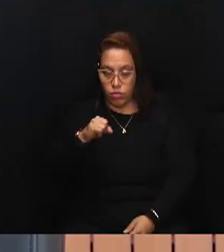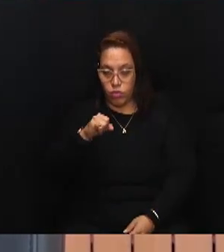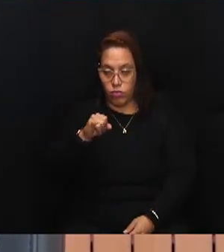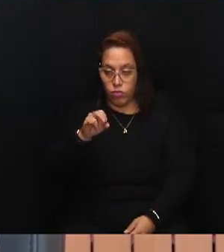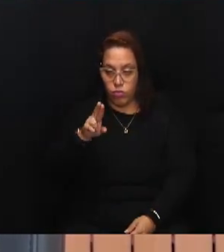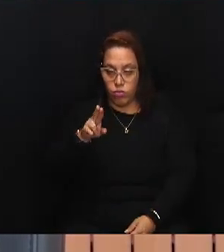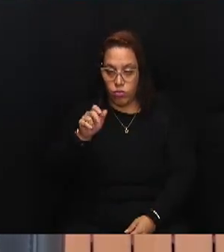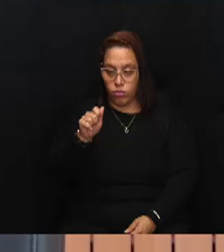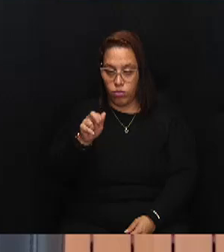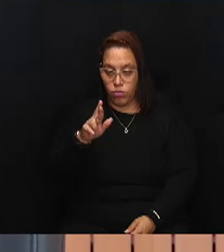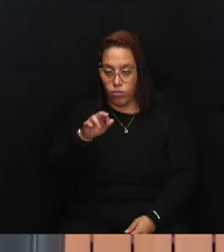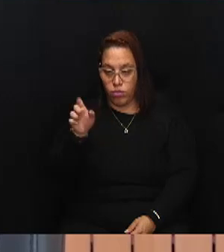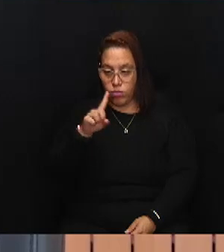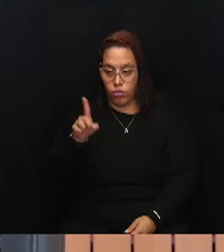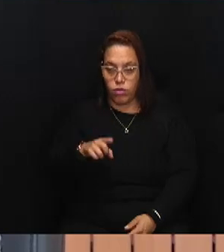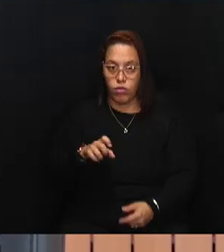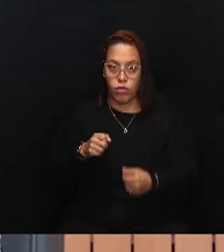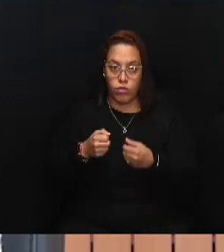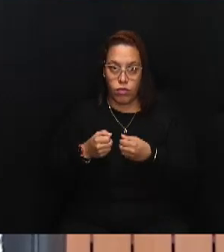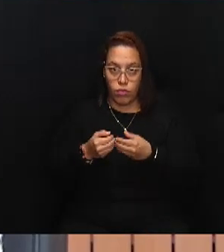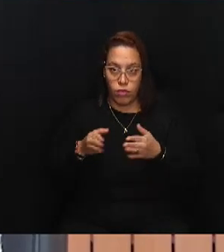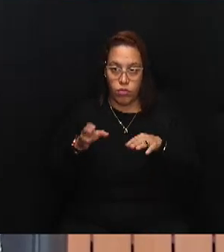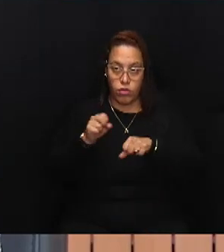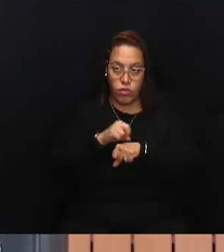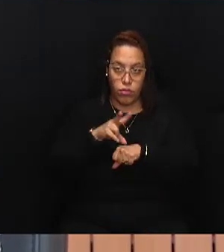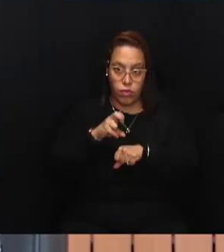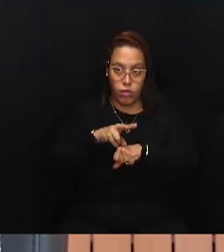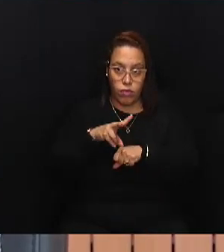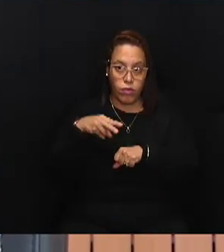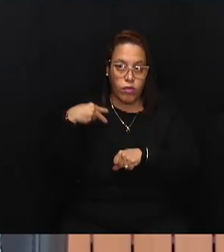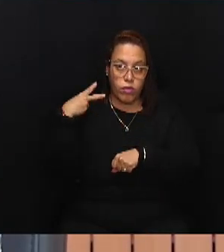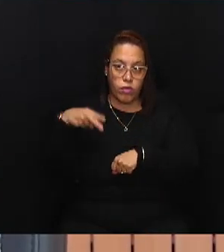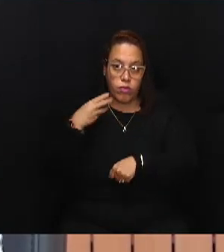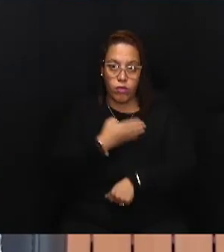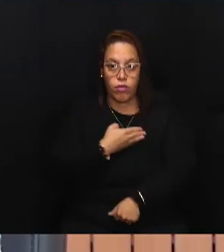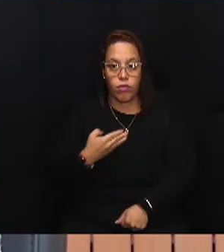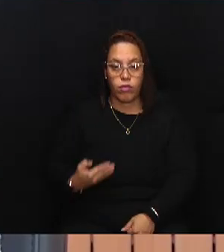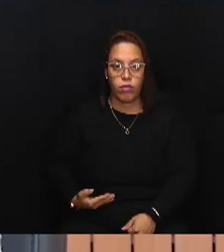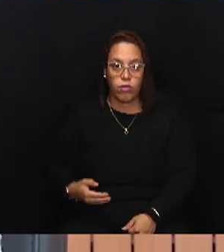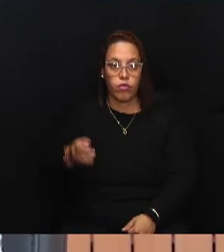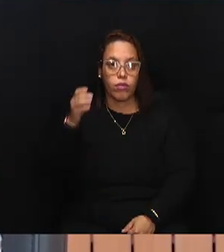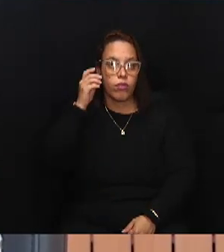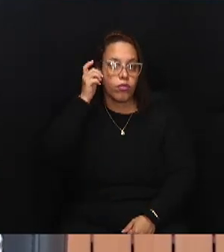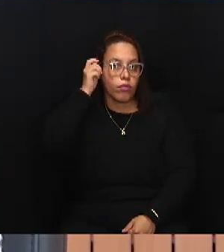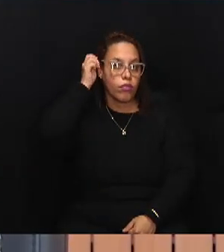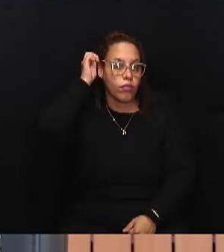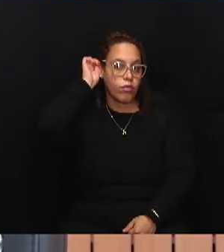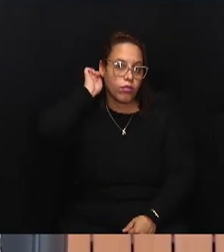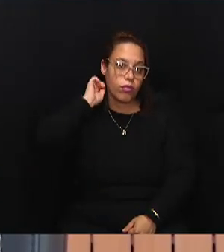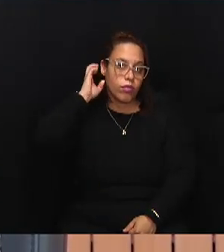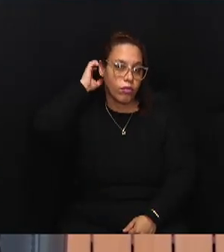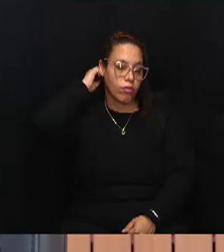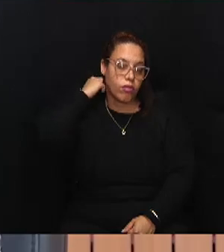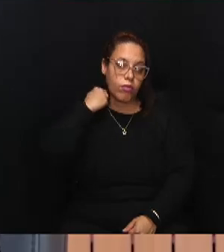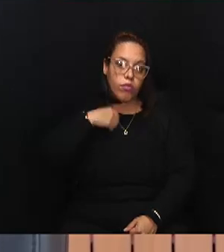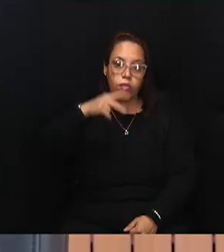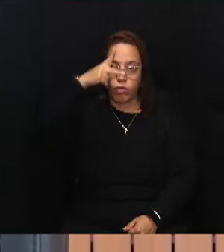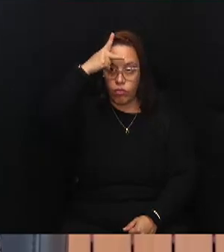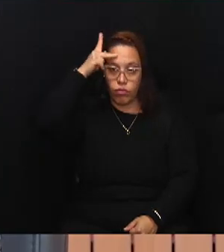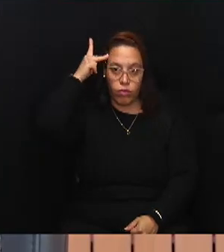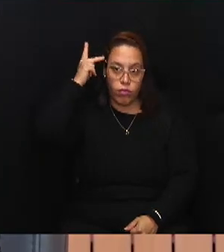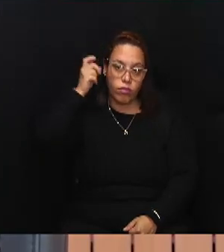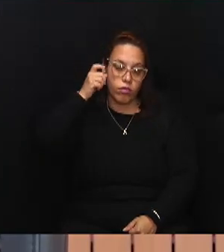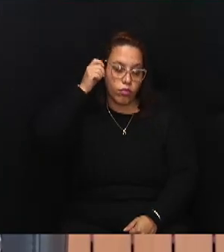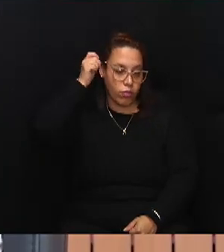abrir mais vagas, vereador, para você ver como a política pública, a pessoa idosa está interessada em